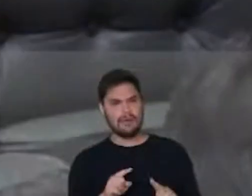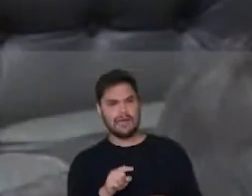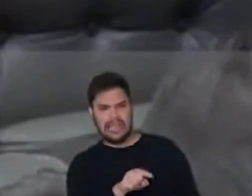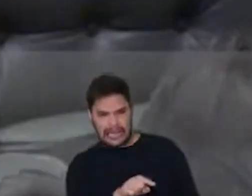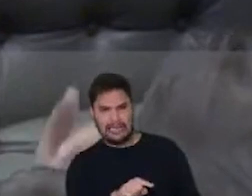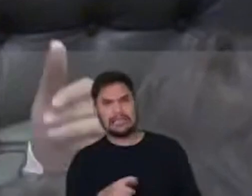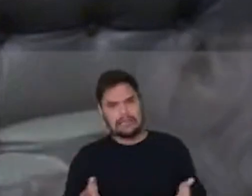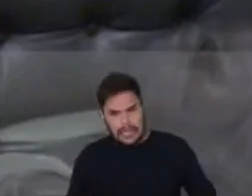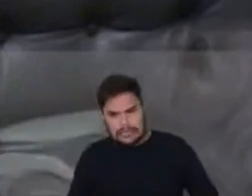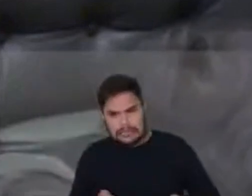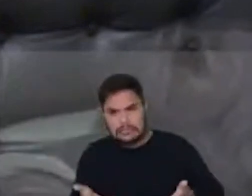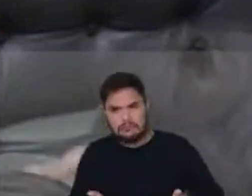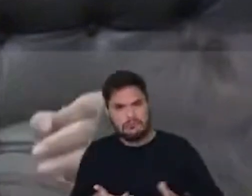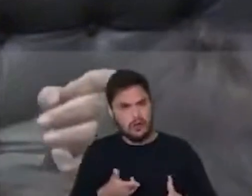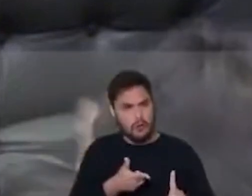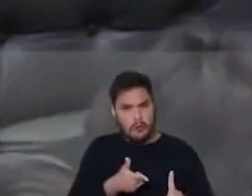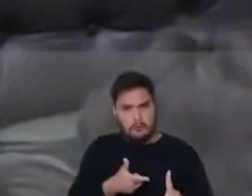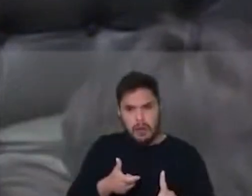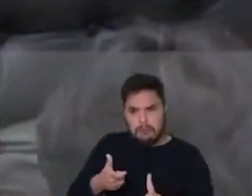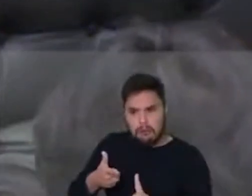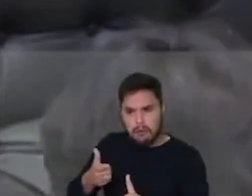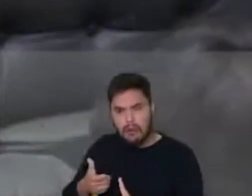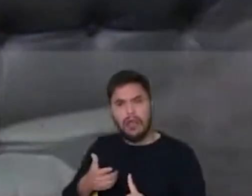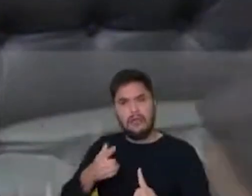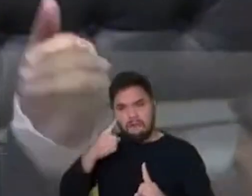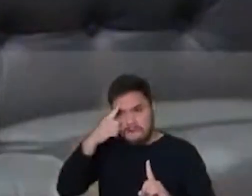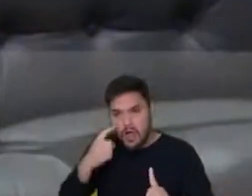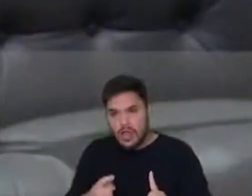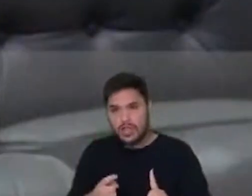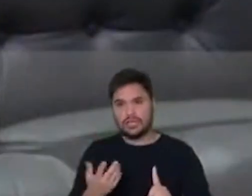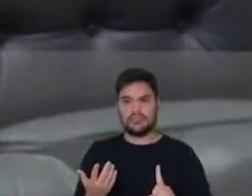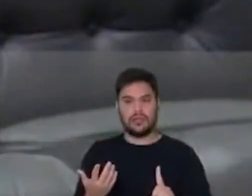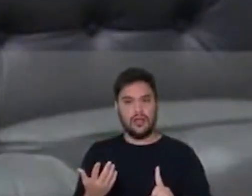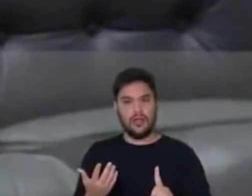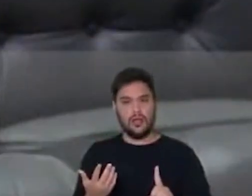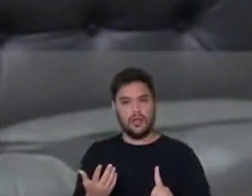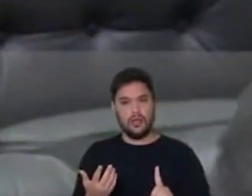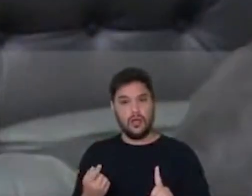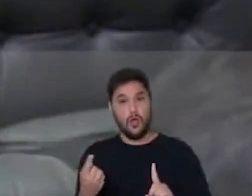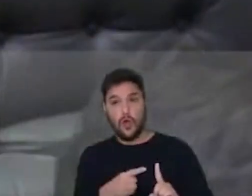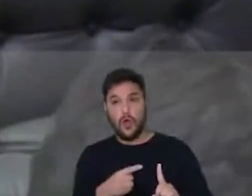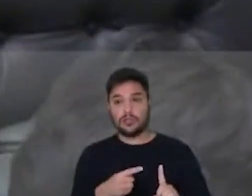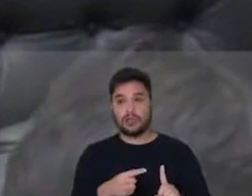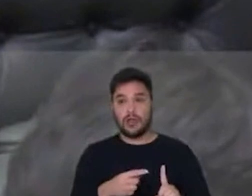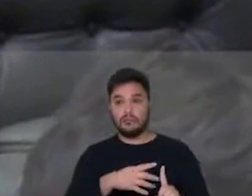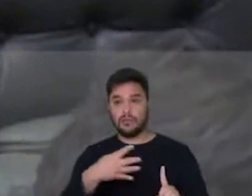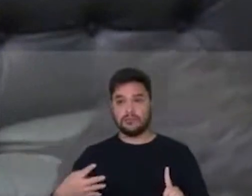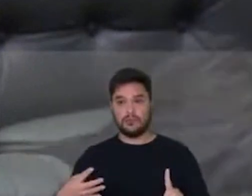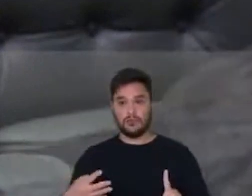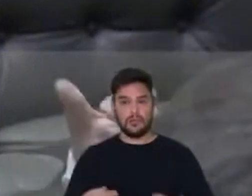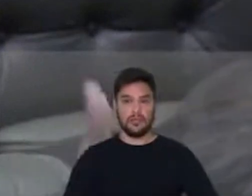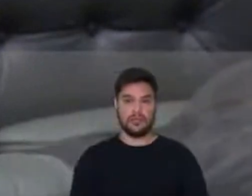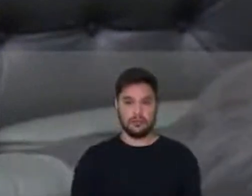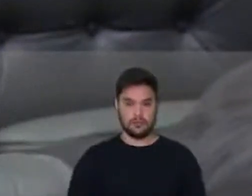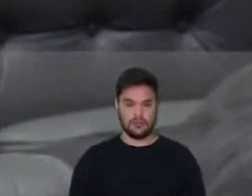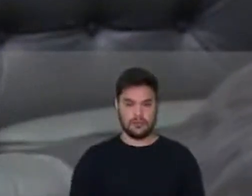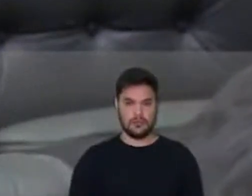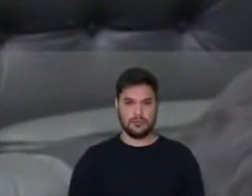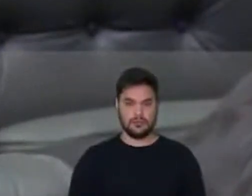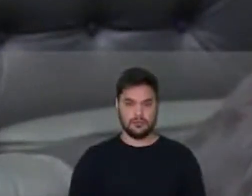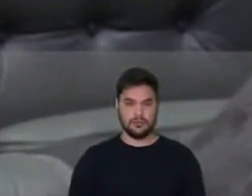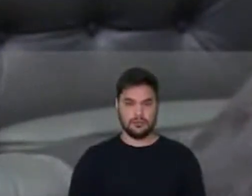incentivando, sim, o homicídio, a agressão, a violência contra a população